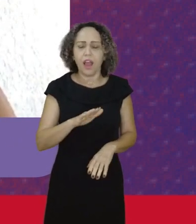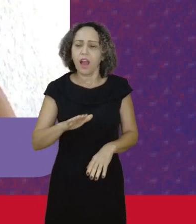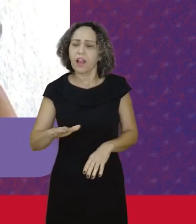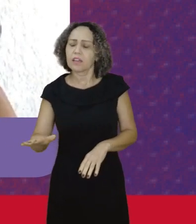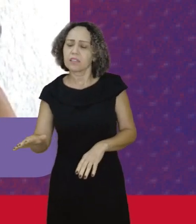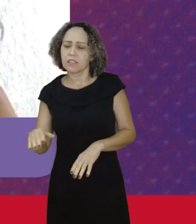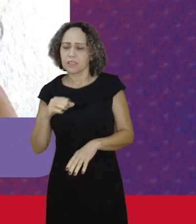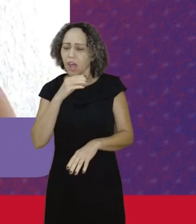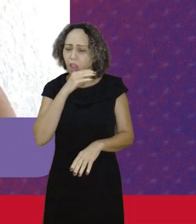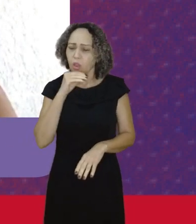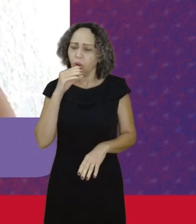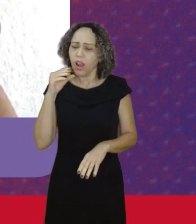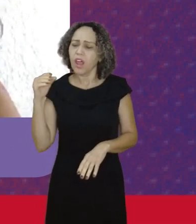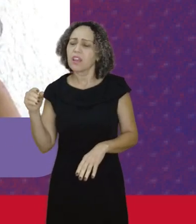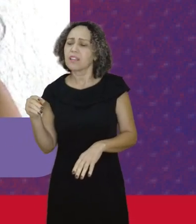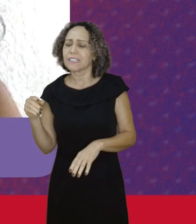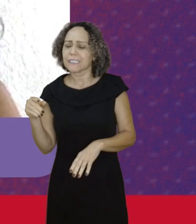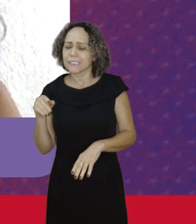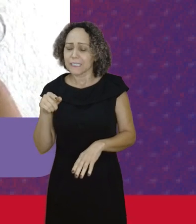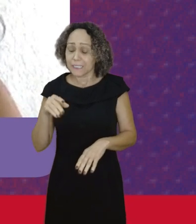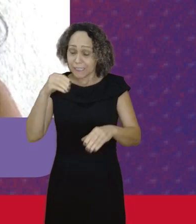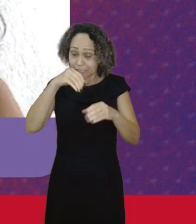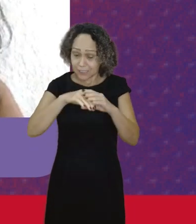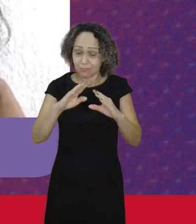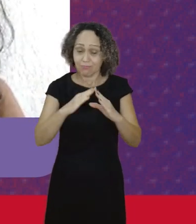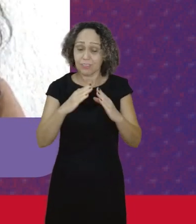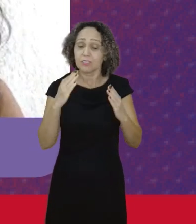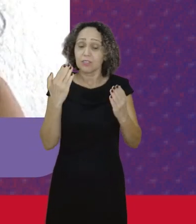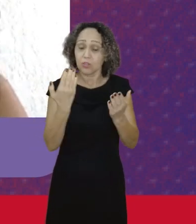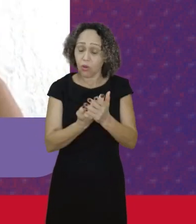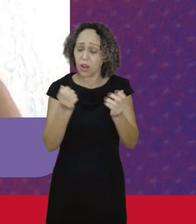por meio da escola, né?